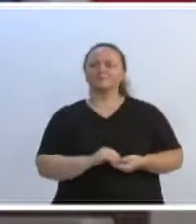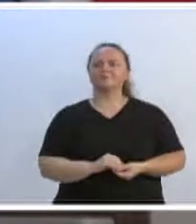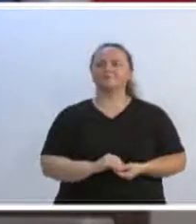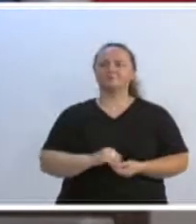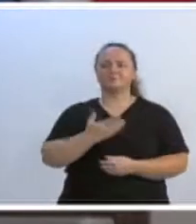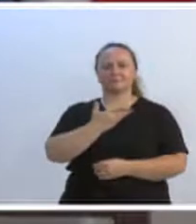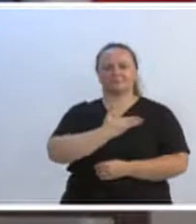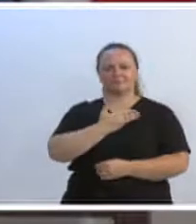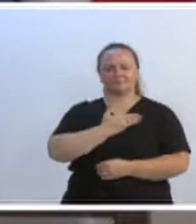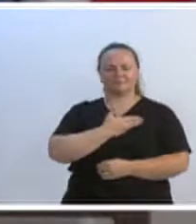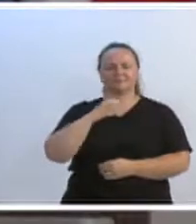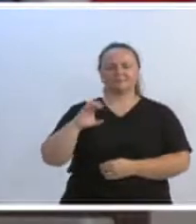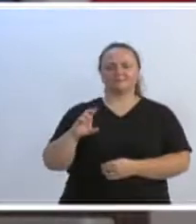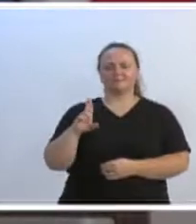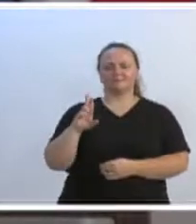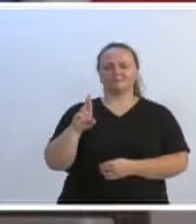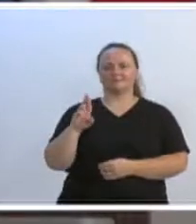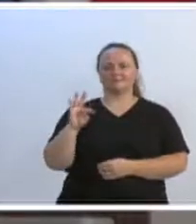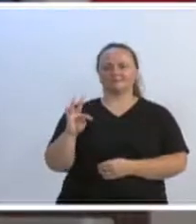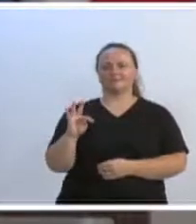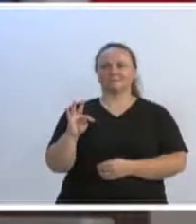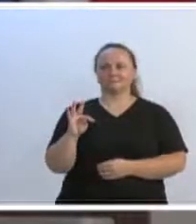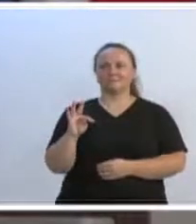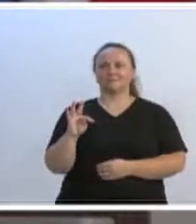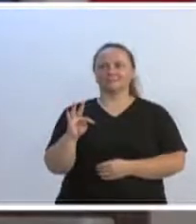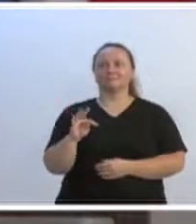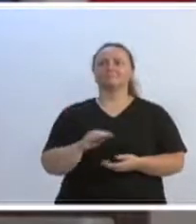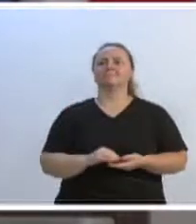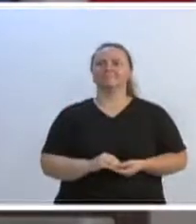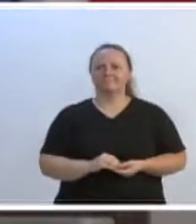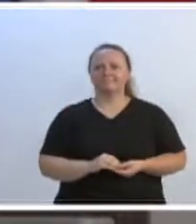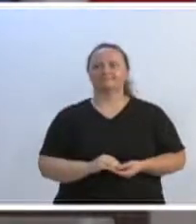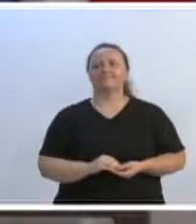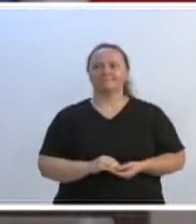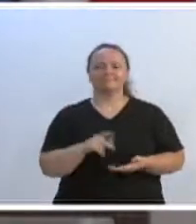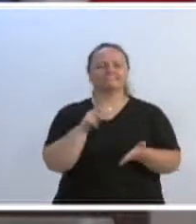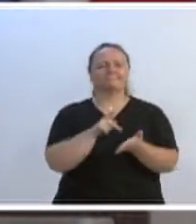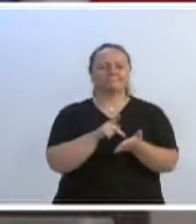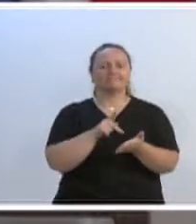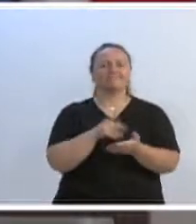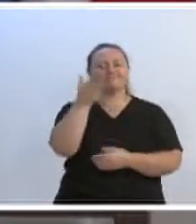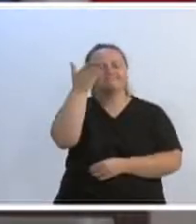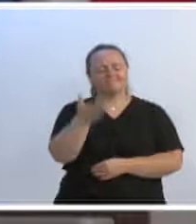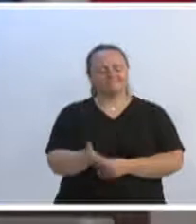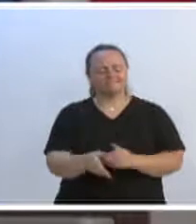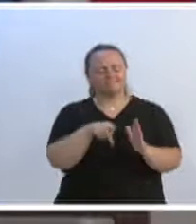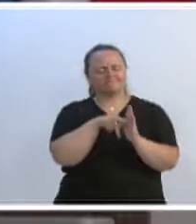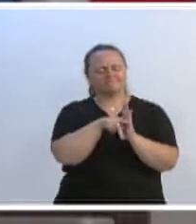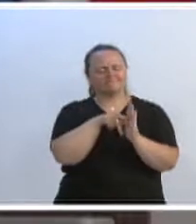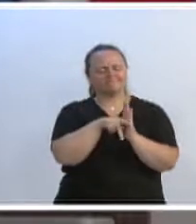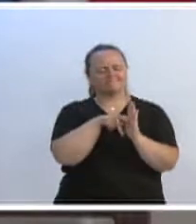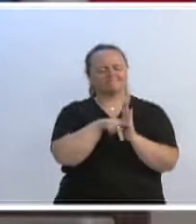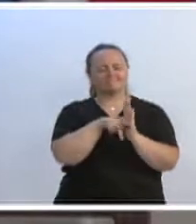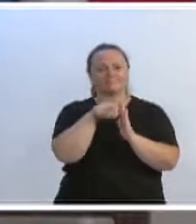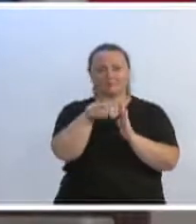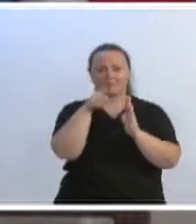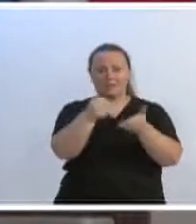porque eles fazem parte dessa história. Ao amigo e grande colaborador Marcos